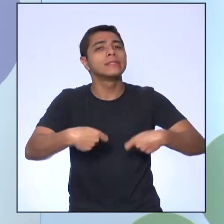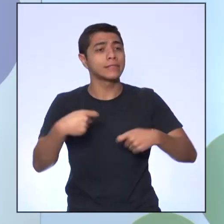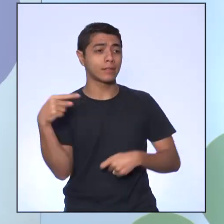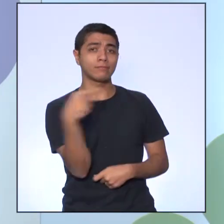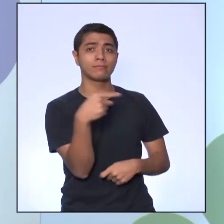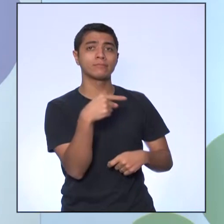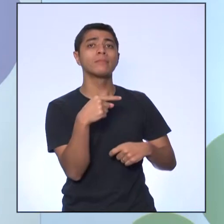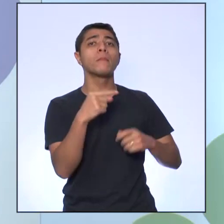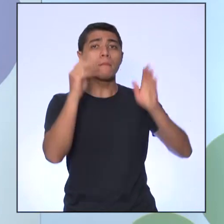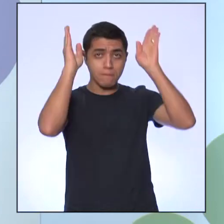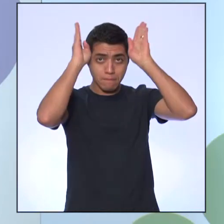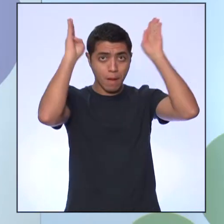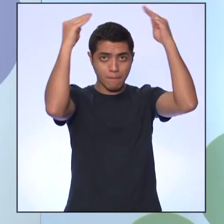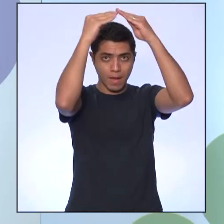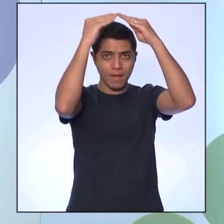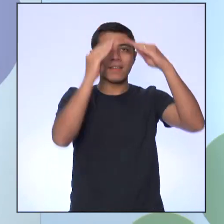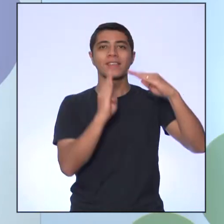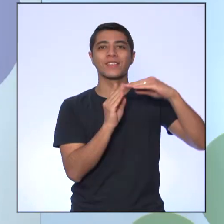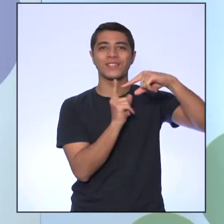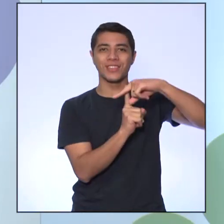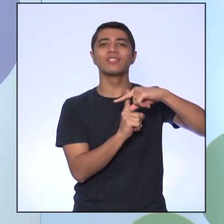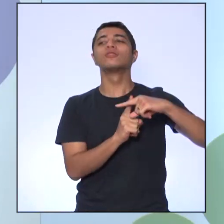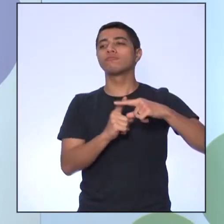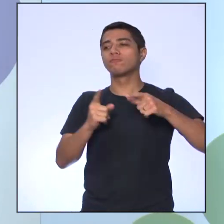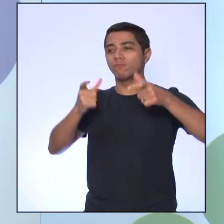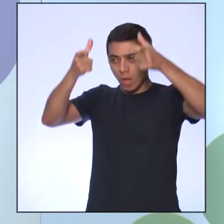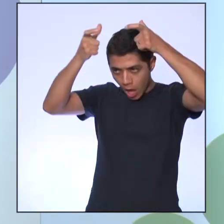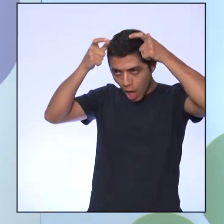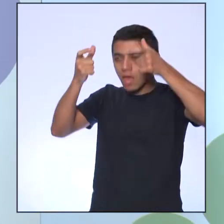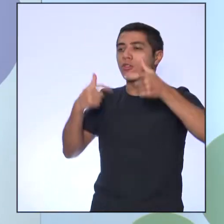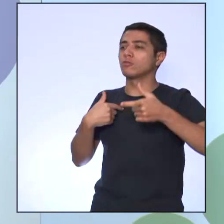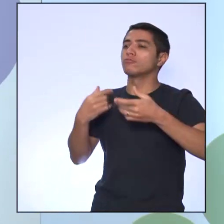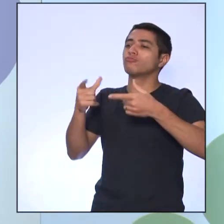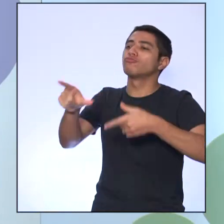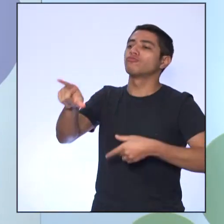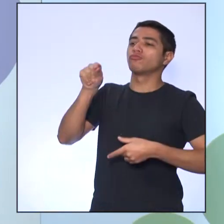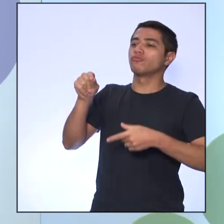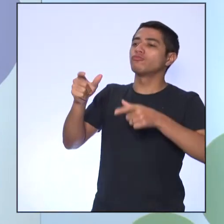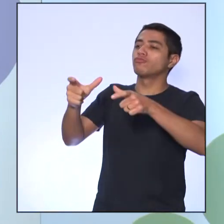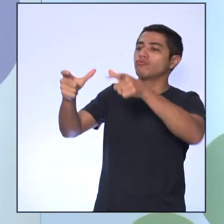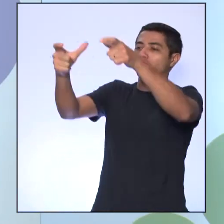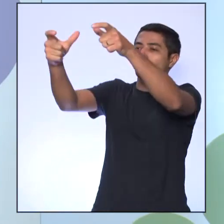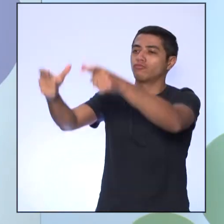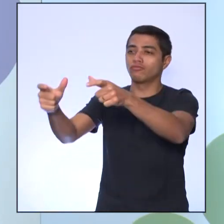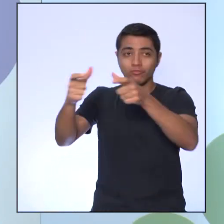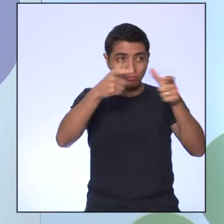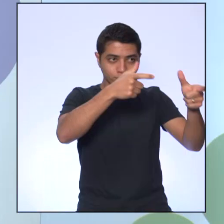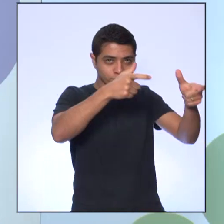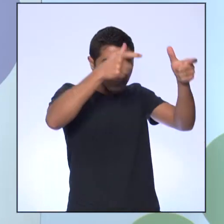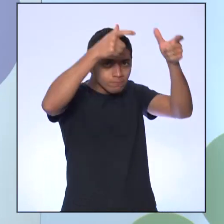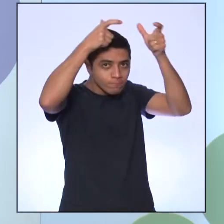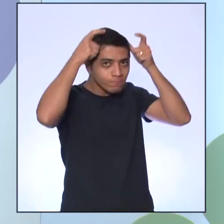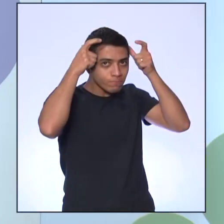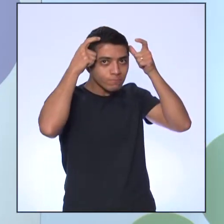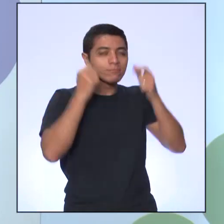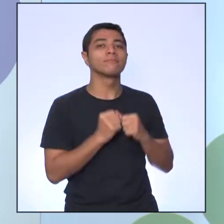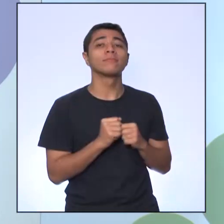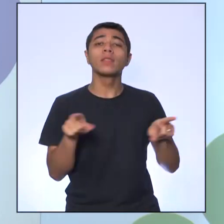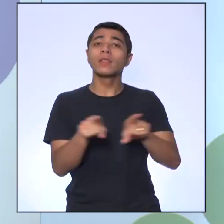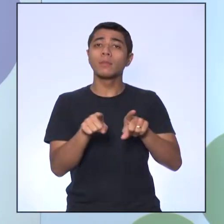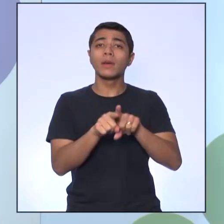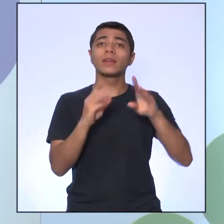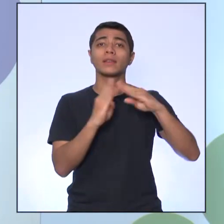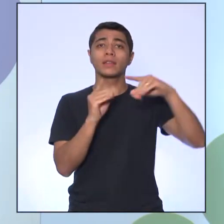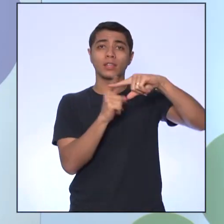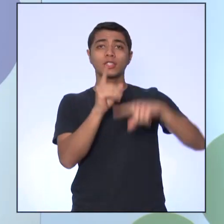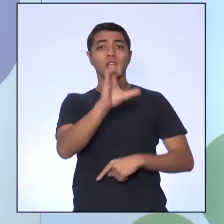um poder, uma influência muito grande. E também por serem donos de propriedades, donos de terras, a Igreja